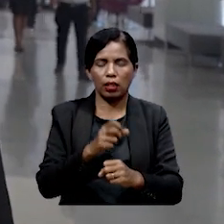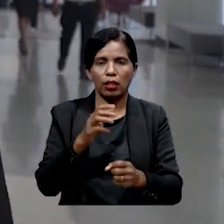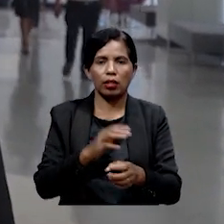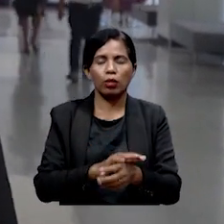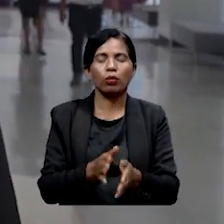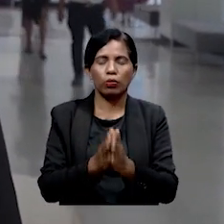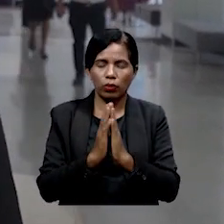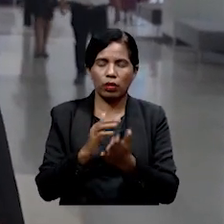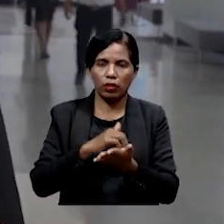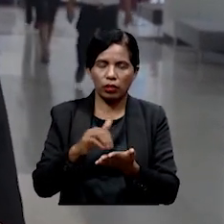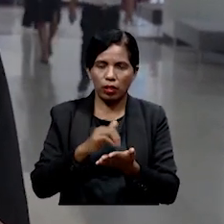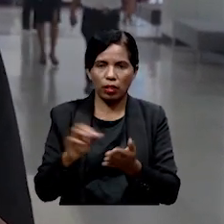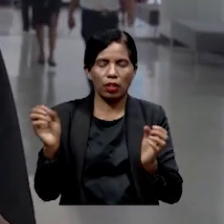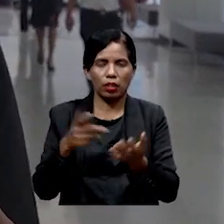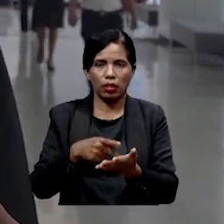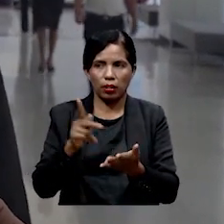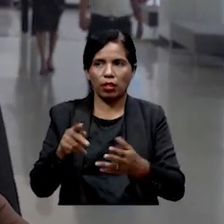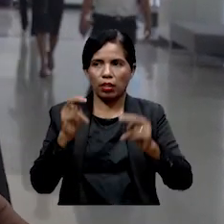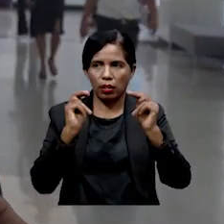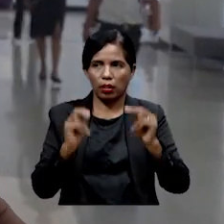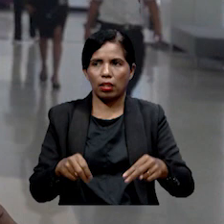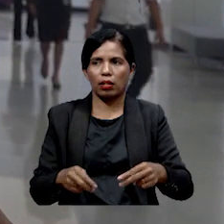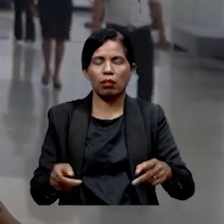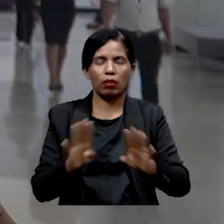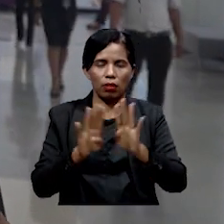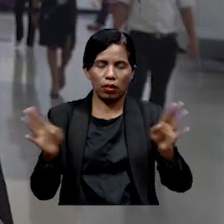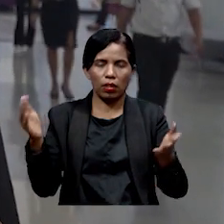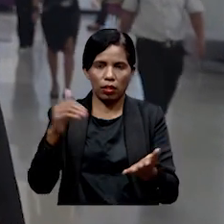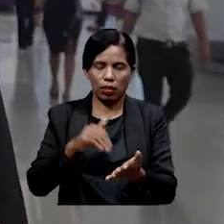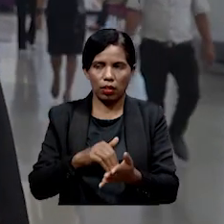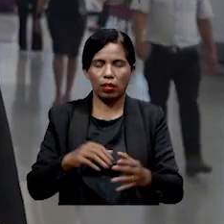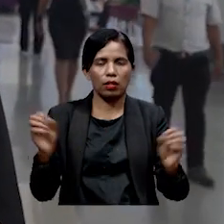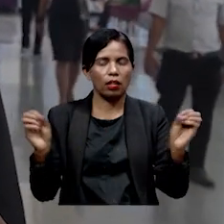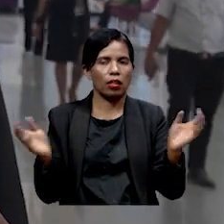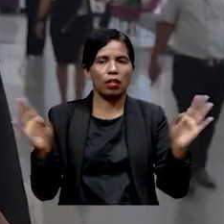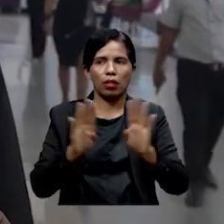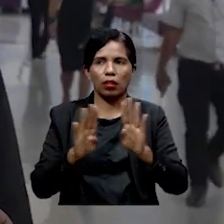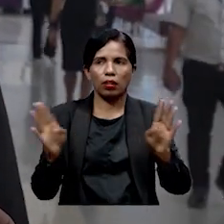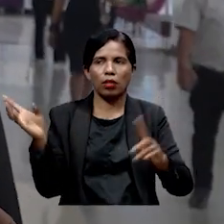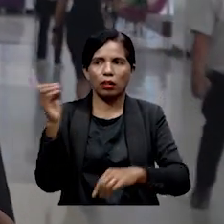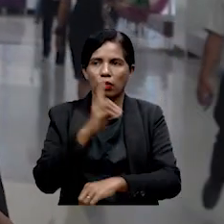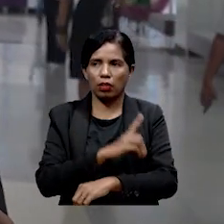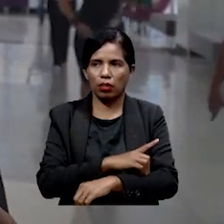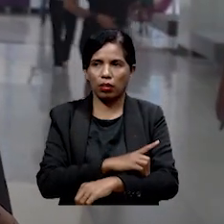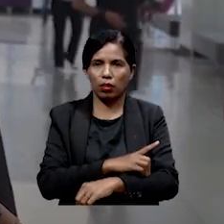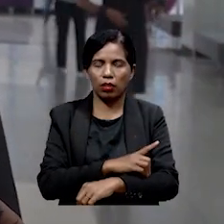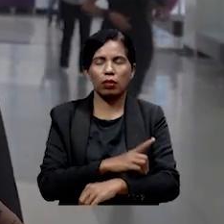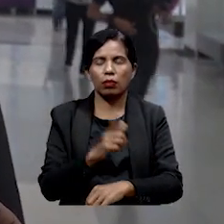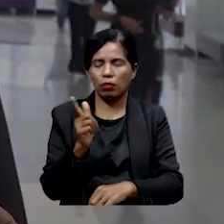licença sem vencimento tem que reativa se lá reativa liu de loura no ranulo resin